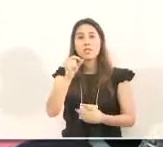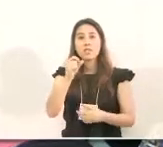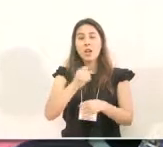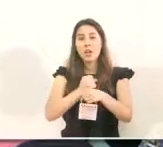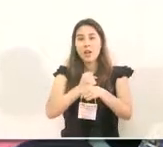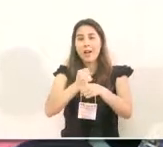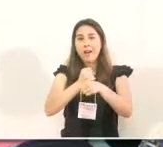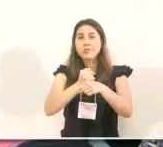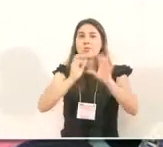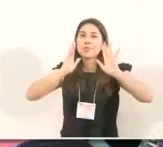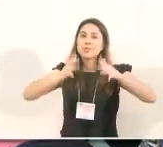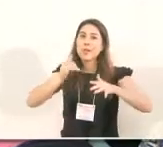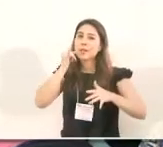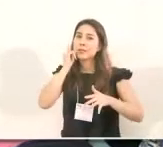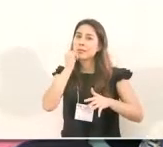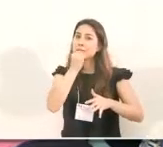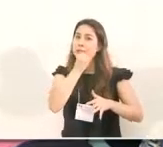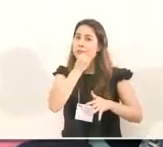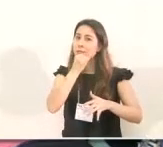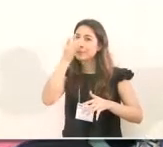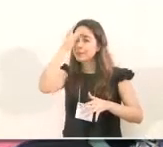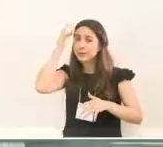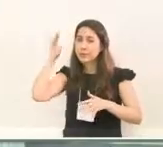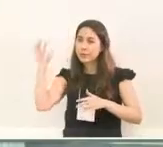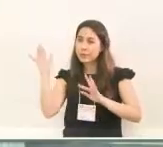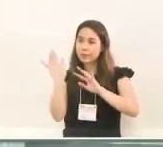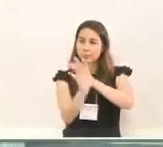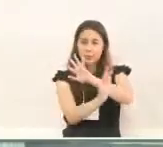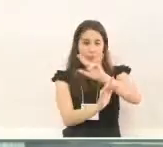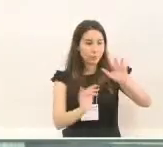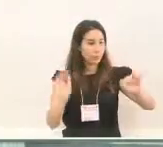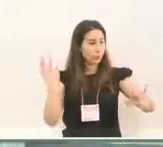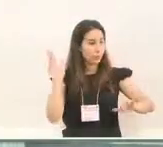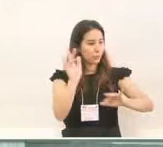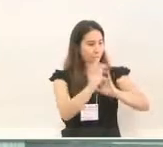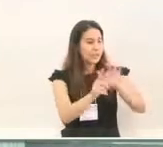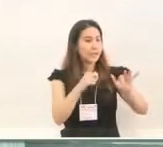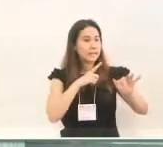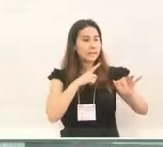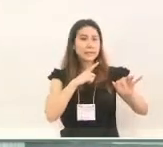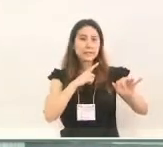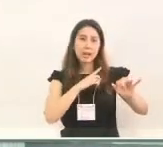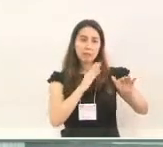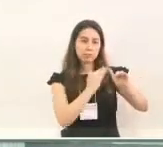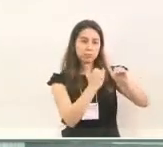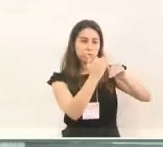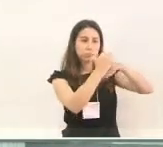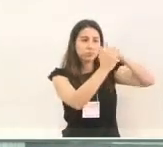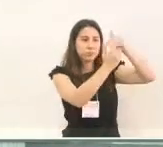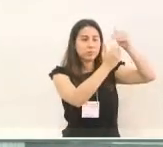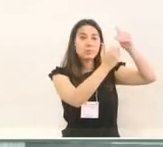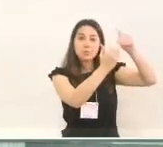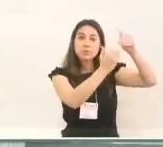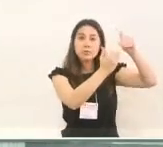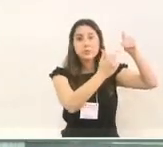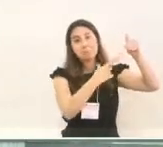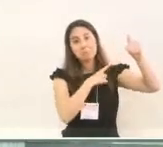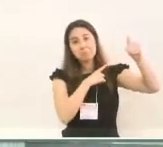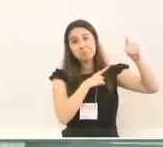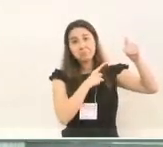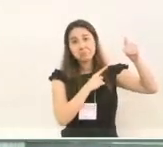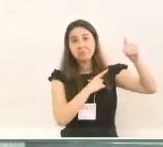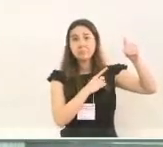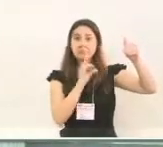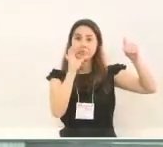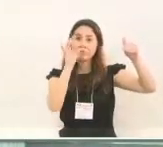ocupando vários postos de destaque na política e na sociedade em são joão da boa vista eu acho que é